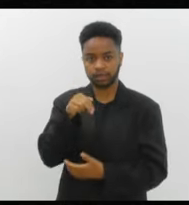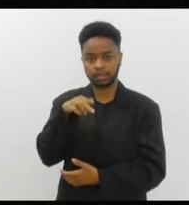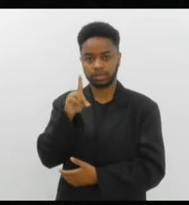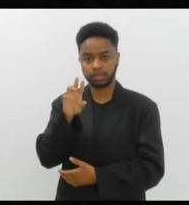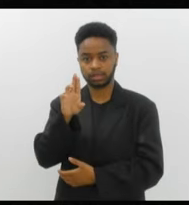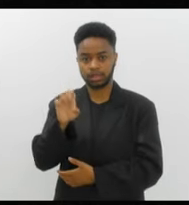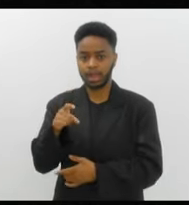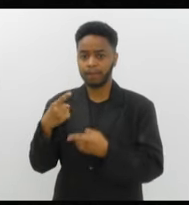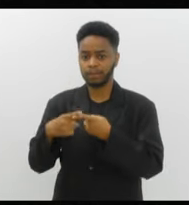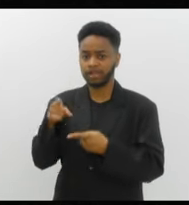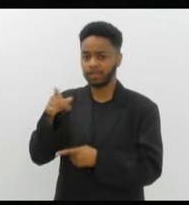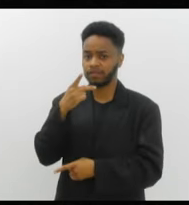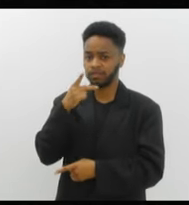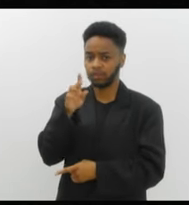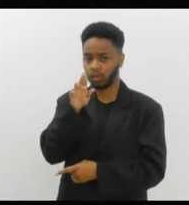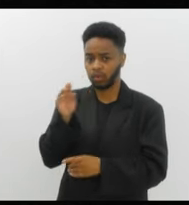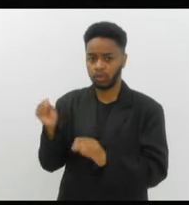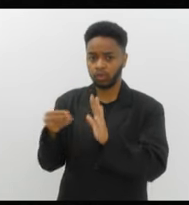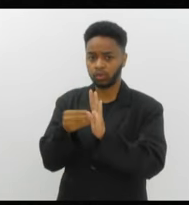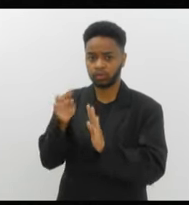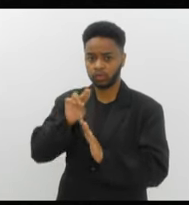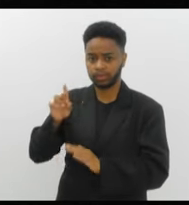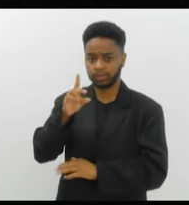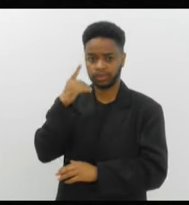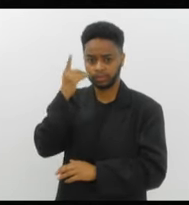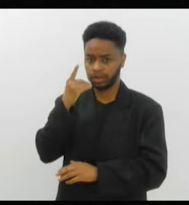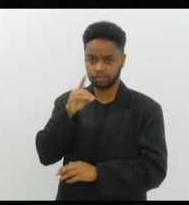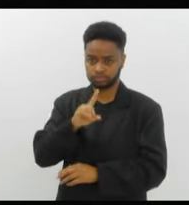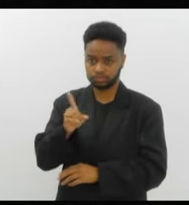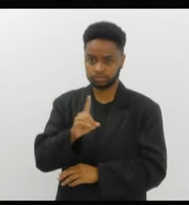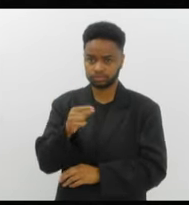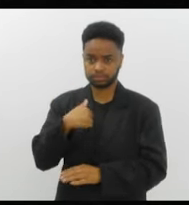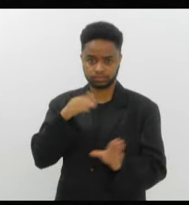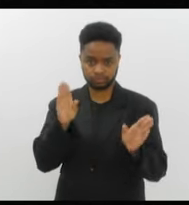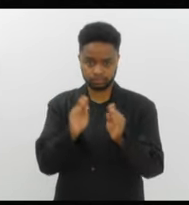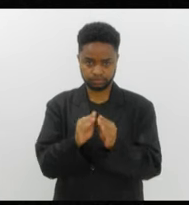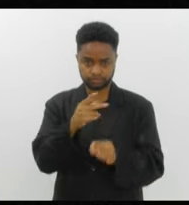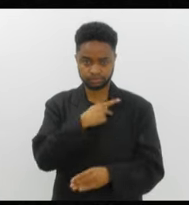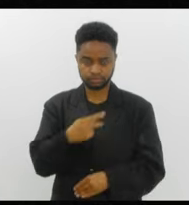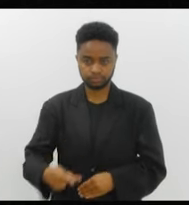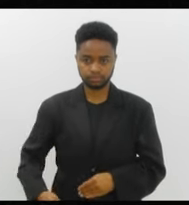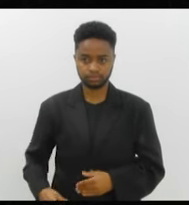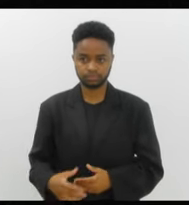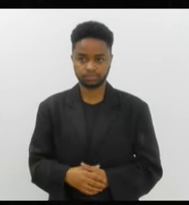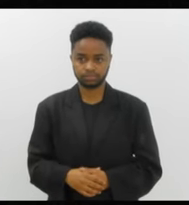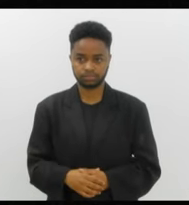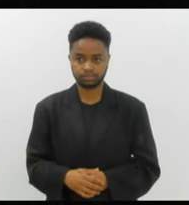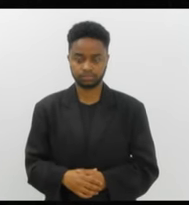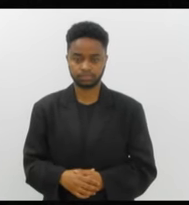deputado Vossa Excelência merece ser chamado. Para concluir, deputado. Para concluir, senhora presidente.